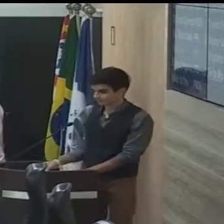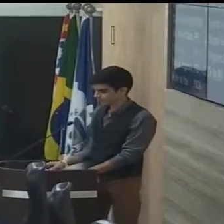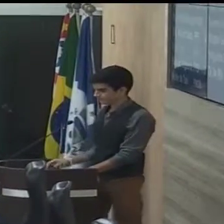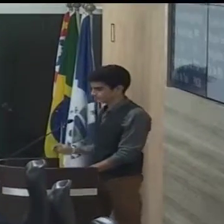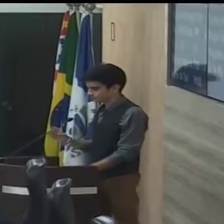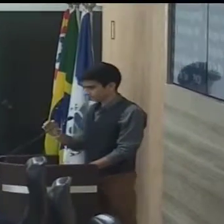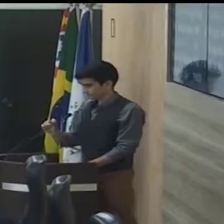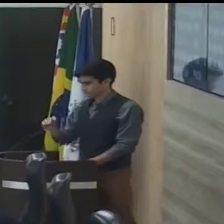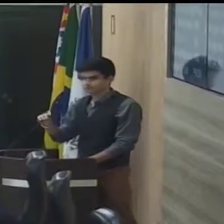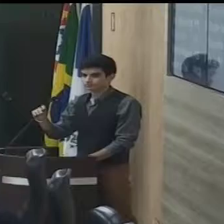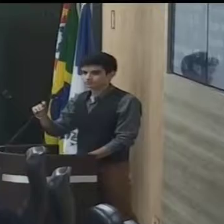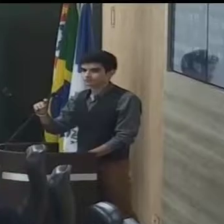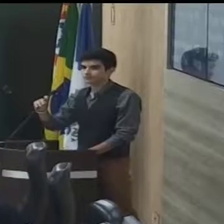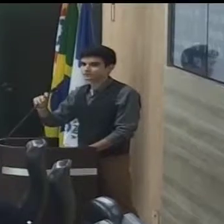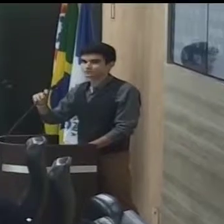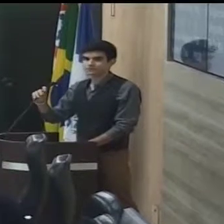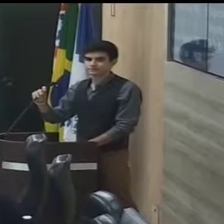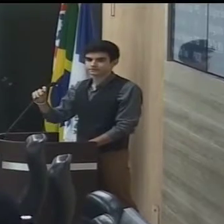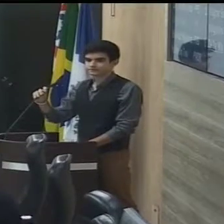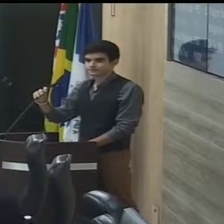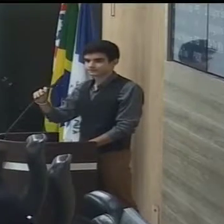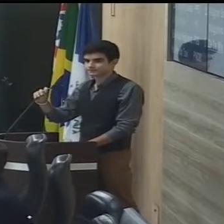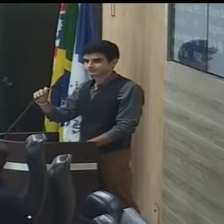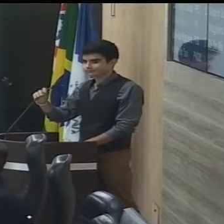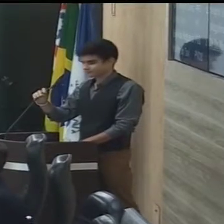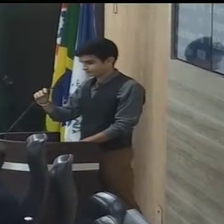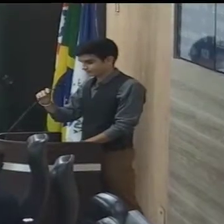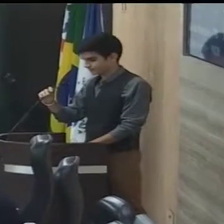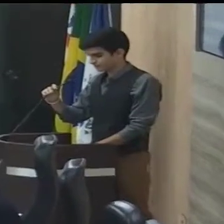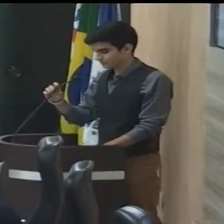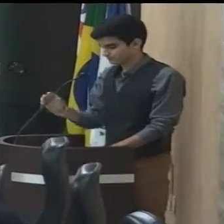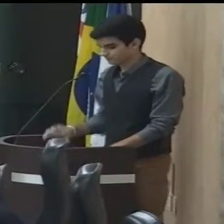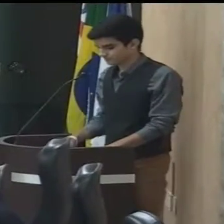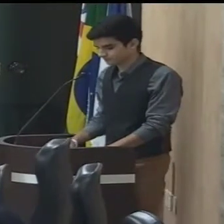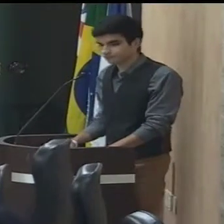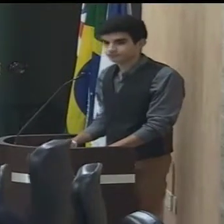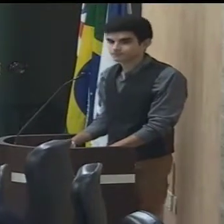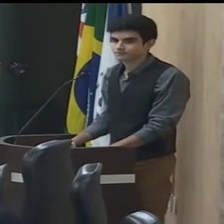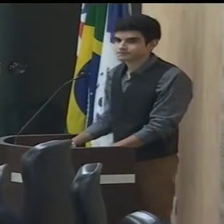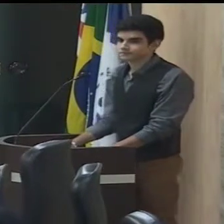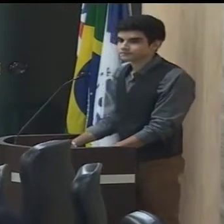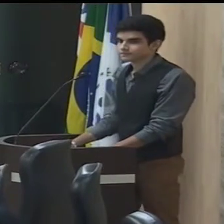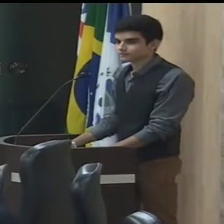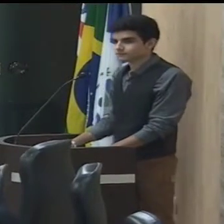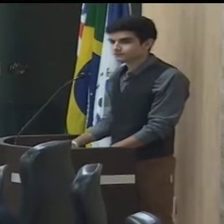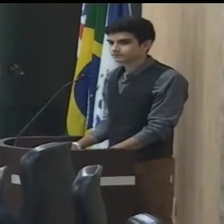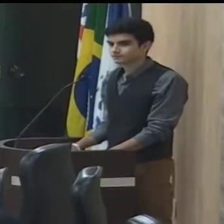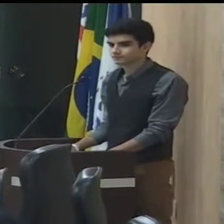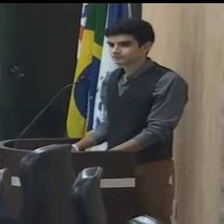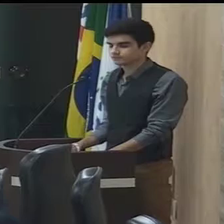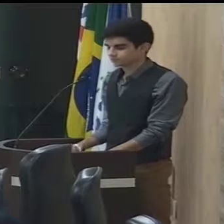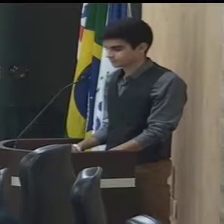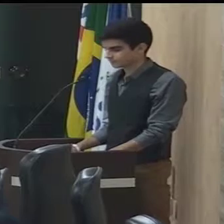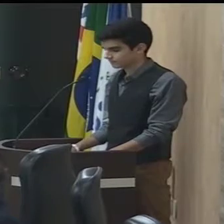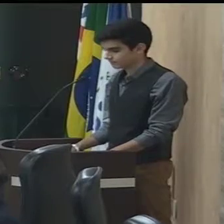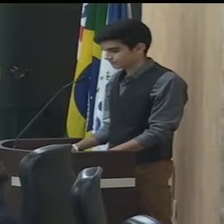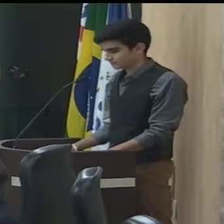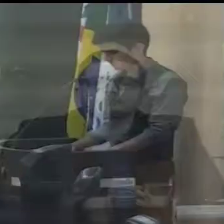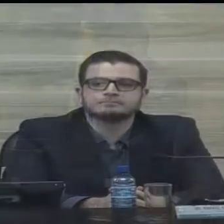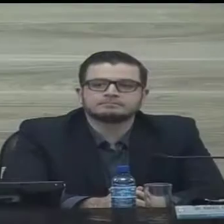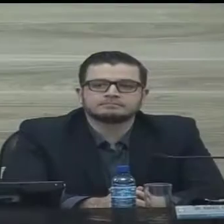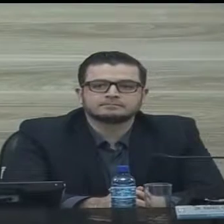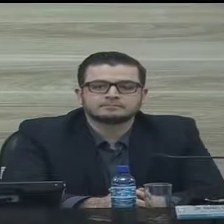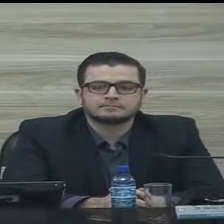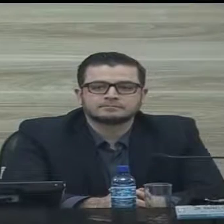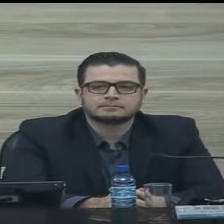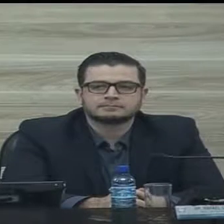Seu Maurício, boa noite. É um prazer recebê-lo na Câmara Municipal de Limeira. Como presidente, tem a obrigação de cumprir o que